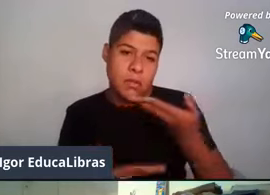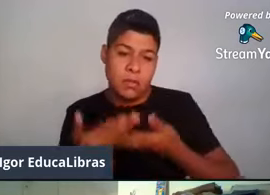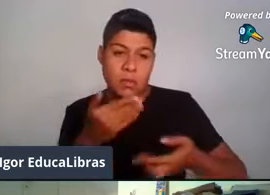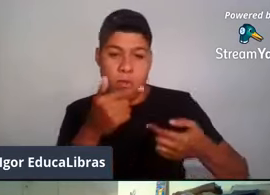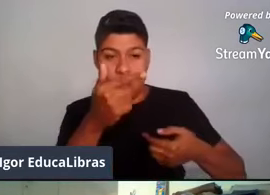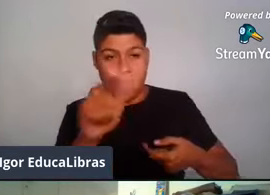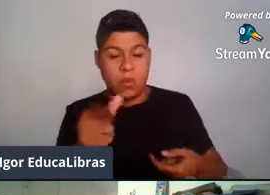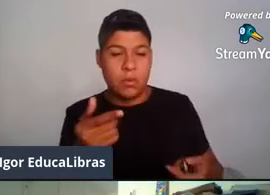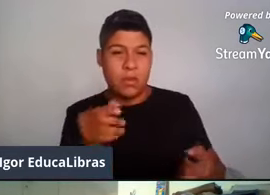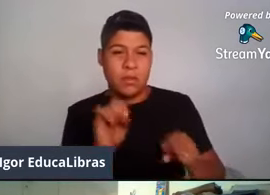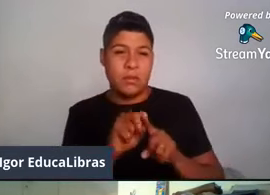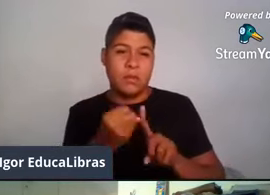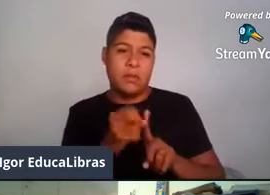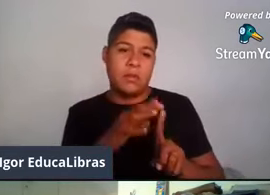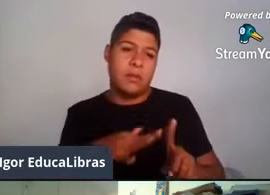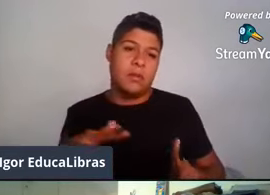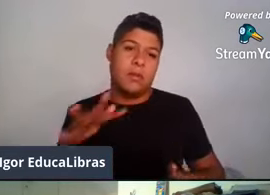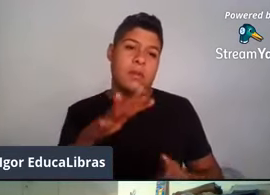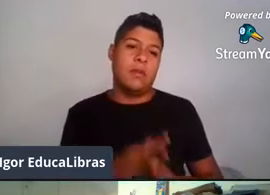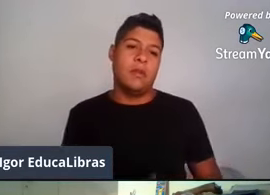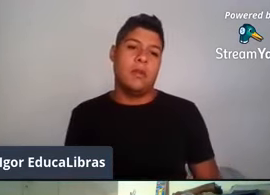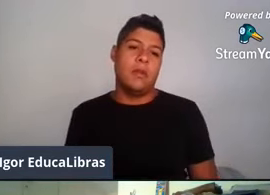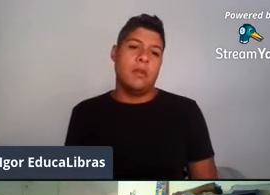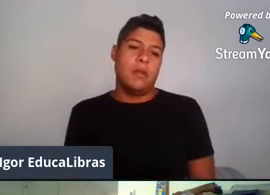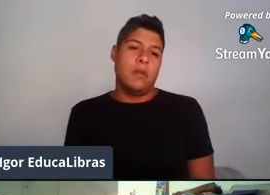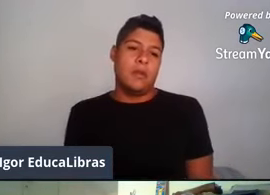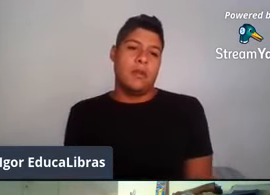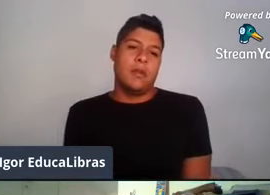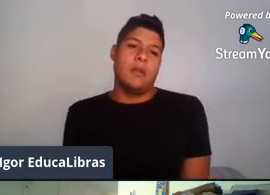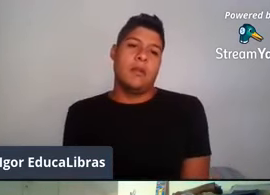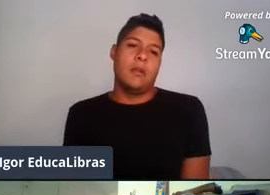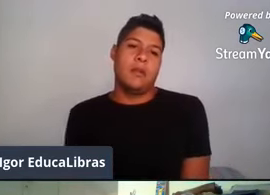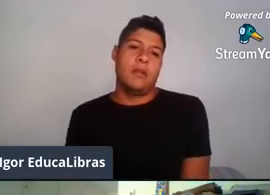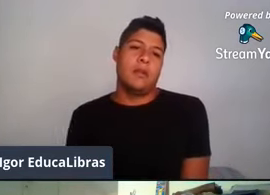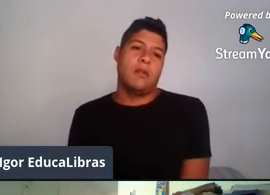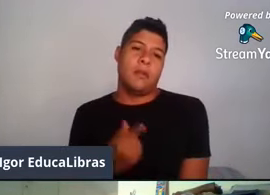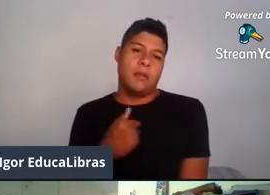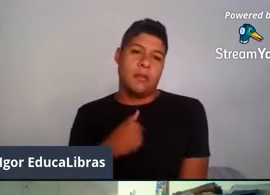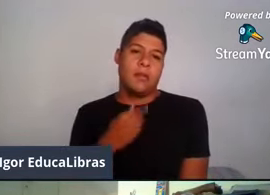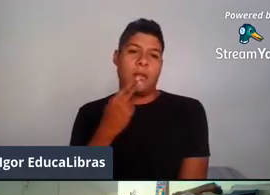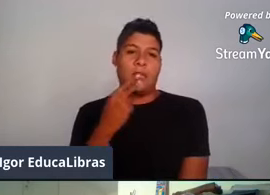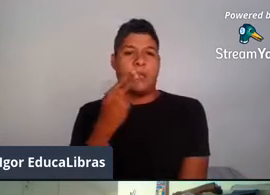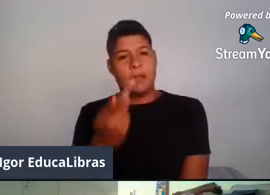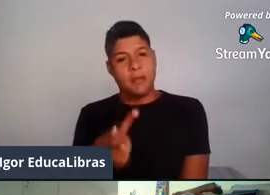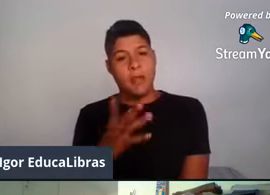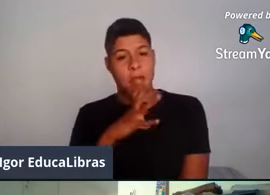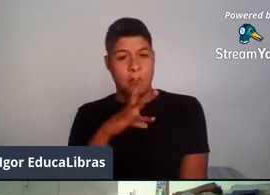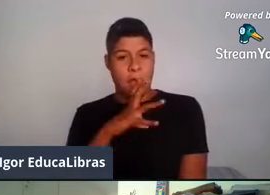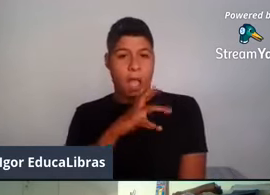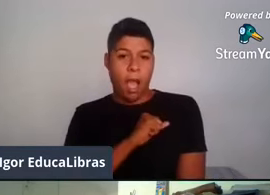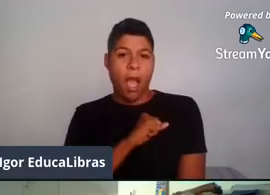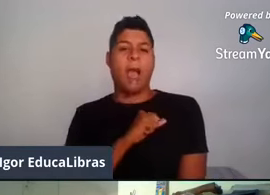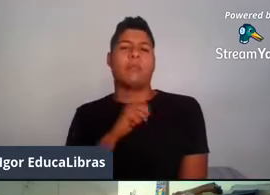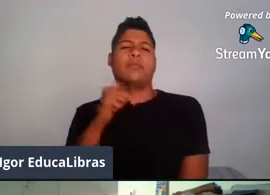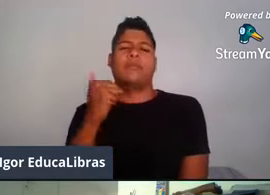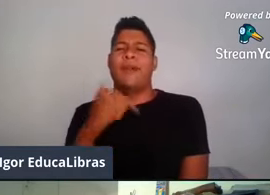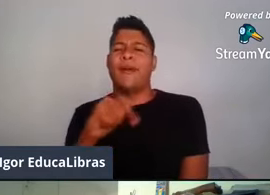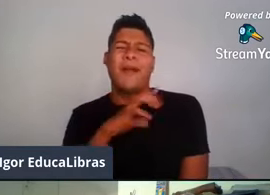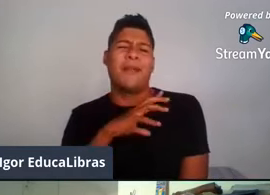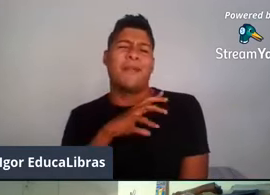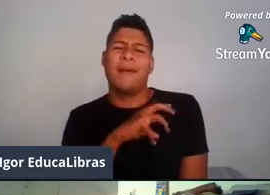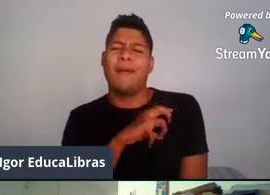e com a sociedade. Bom, eu também sou suspeita, né, Cid, para falar. Eu amo o nosso trabalho, amo o que a nossa